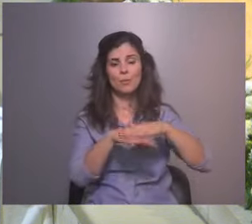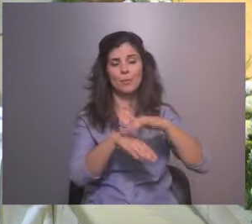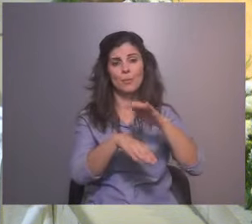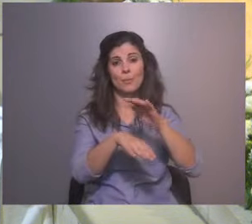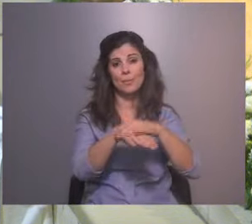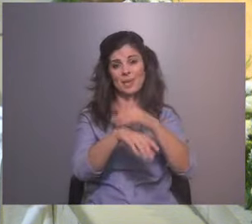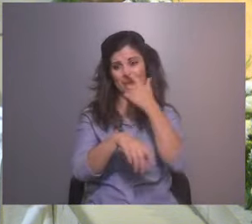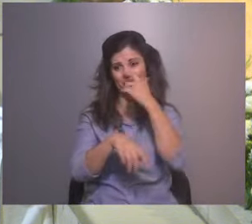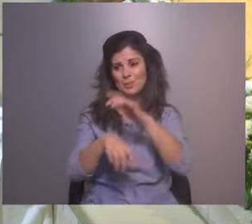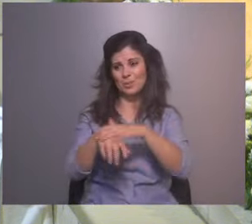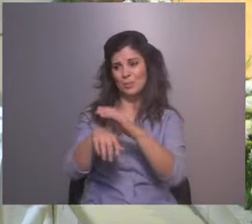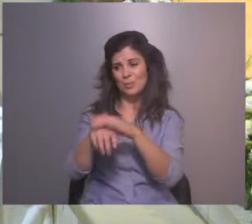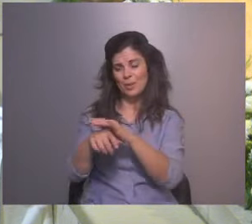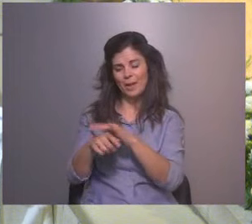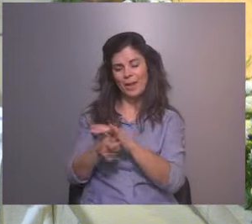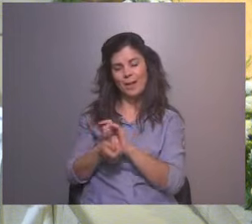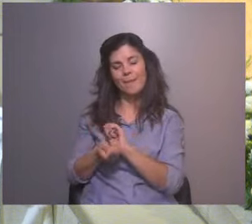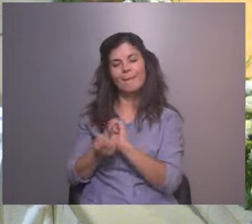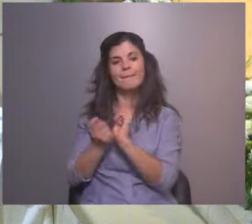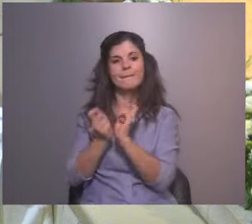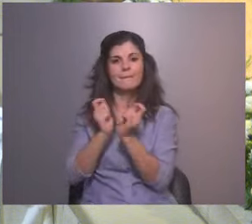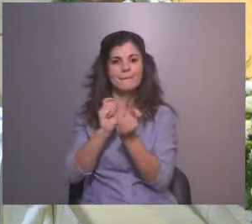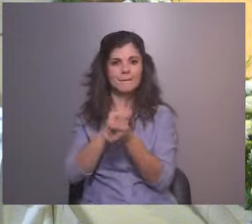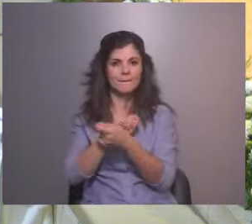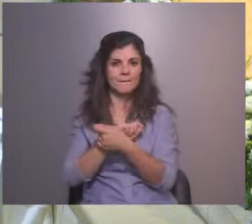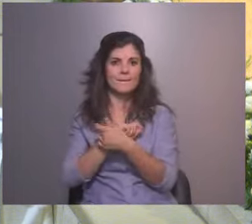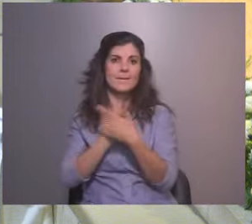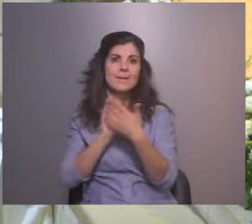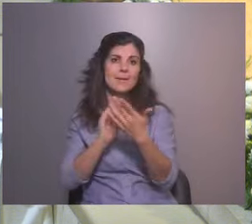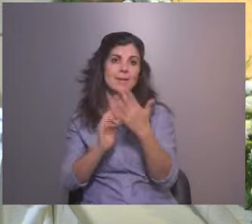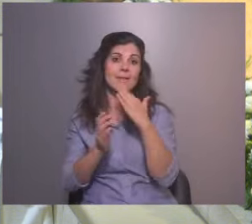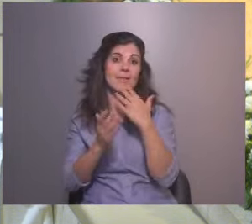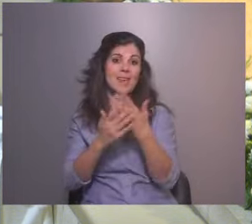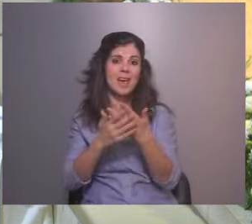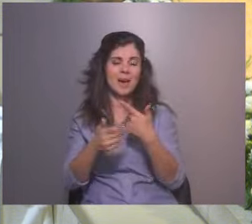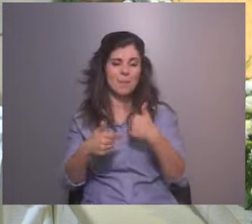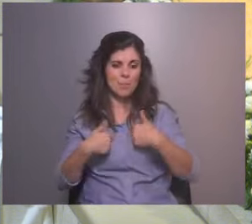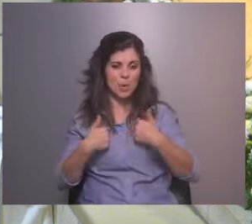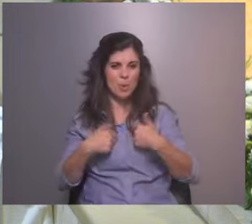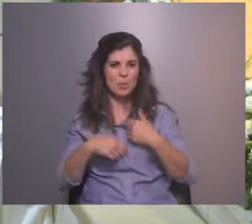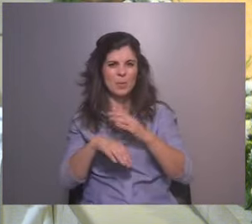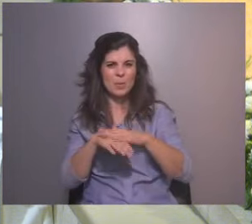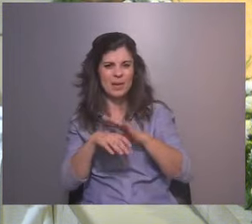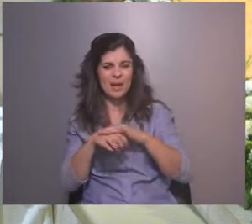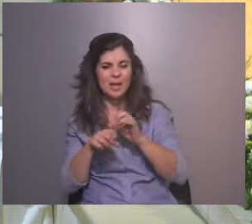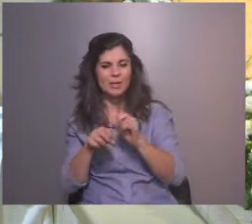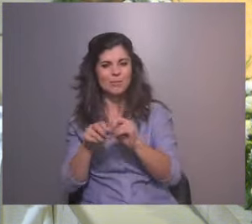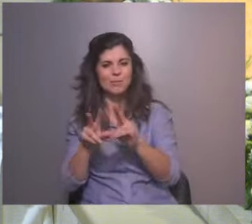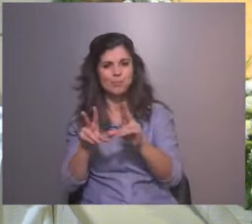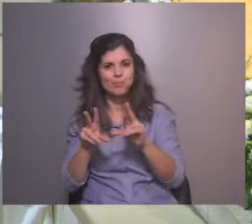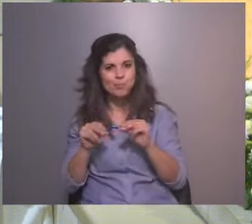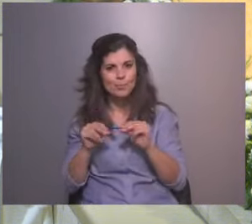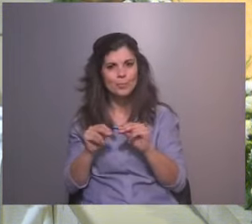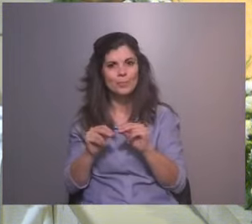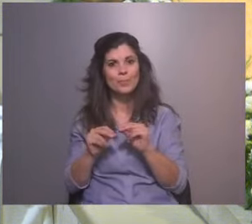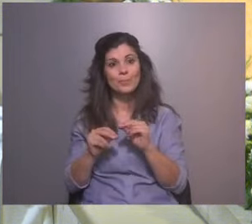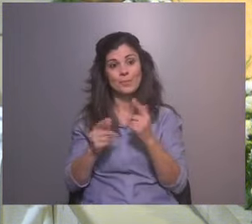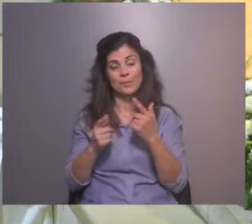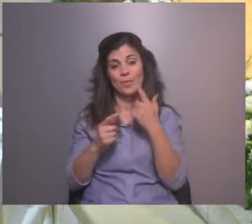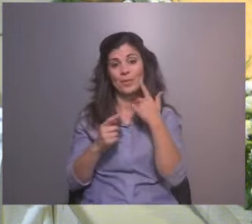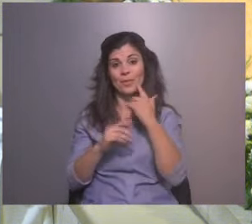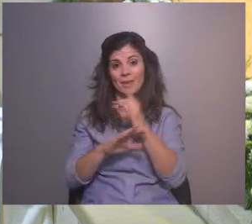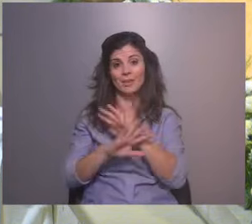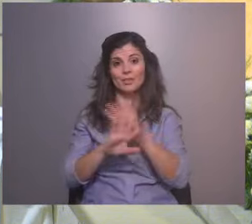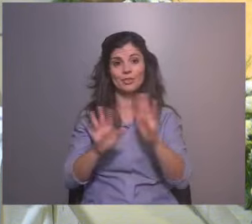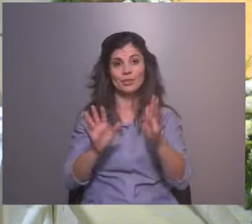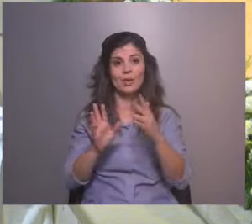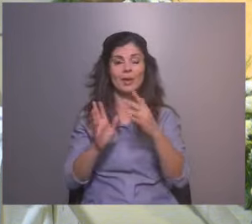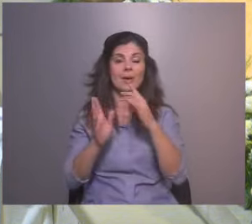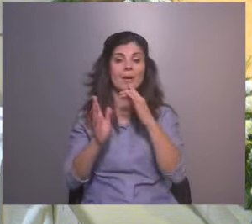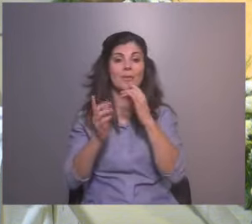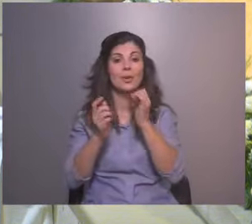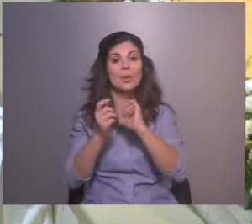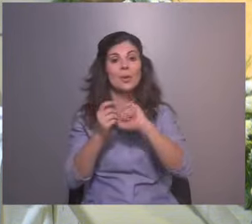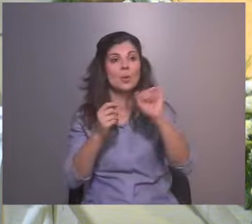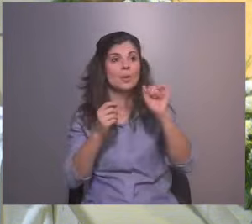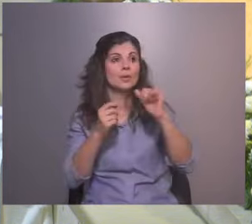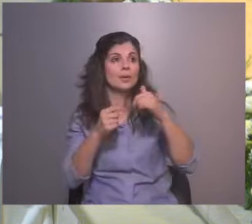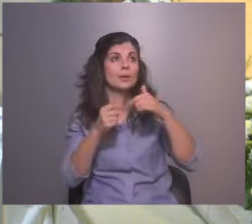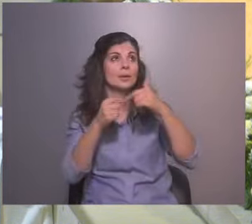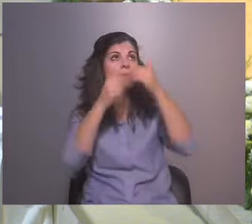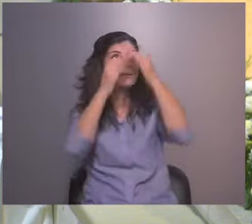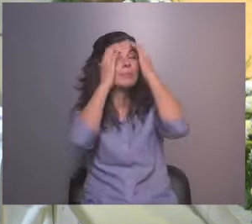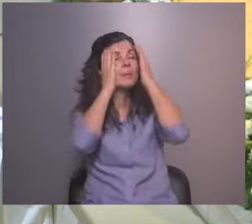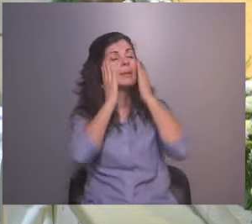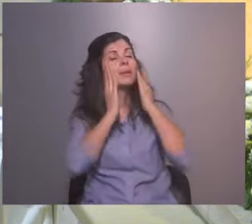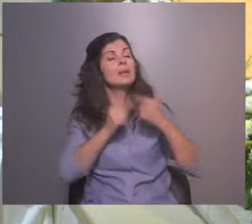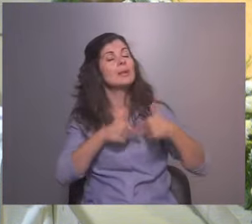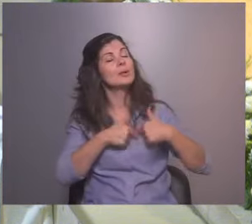dirigi-la ao céu, fazer da sua oração a nossa oração. Iremos todos dizer: